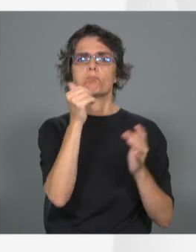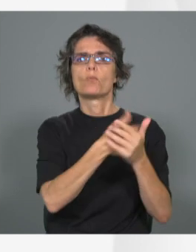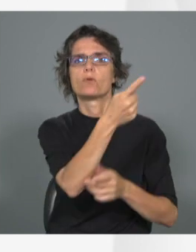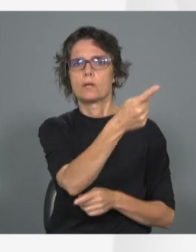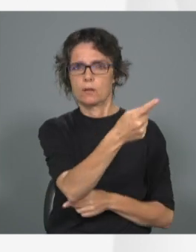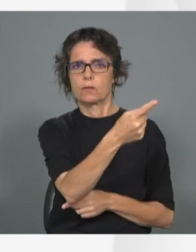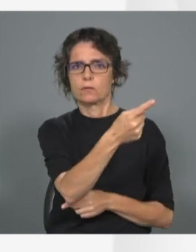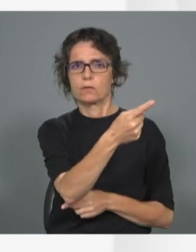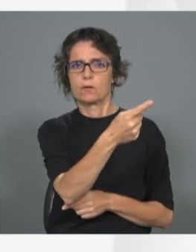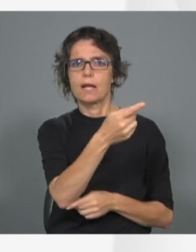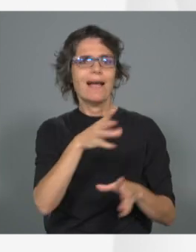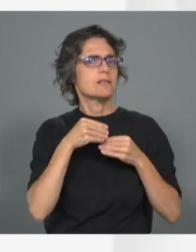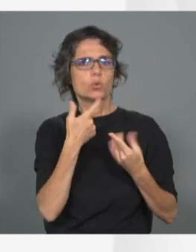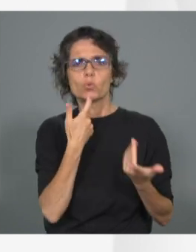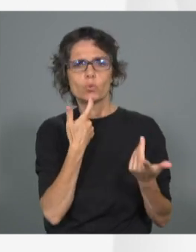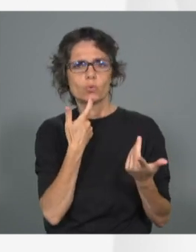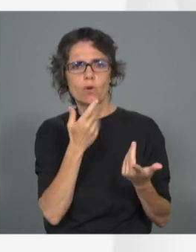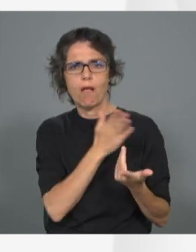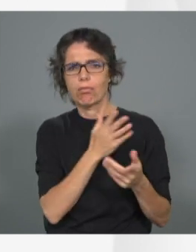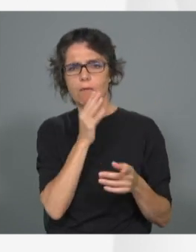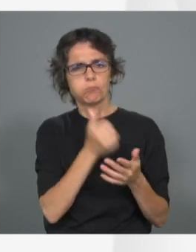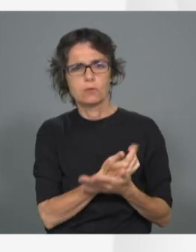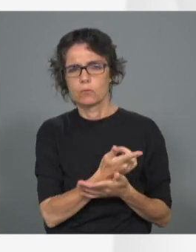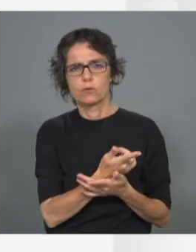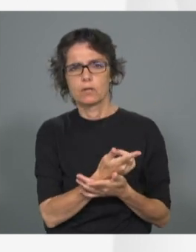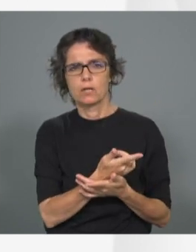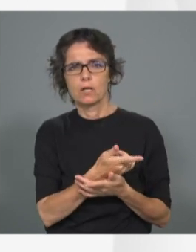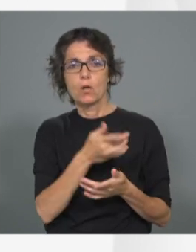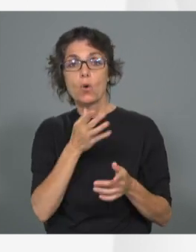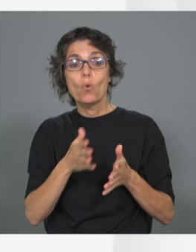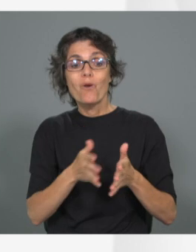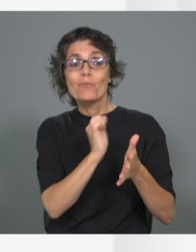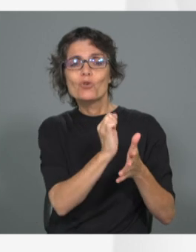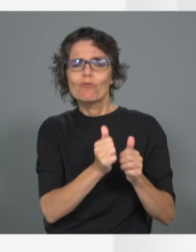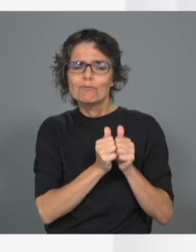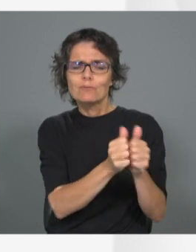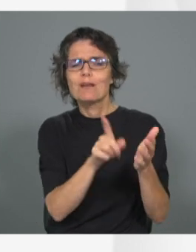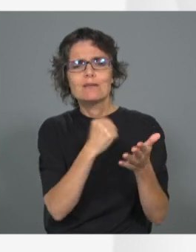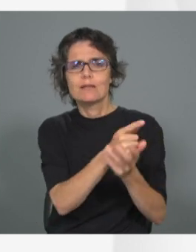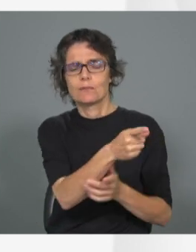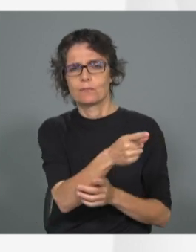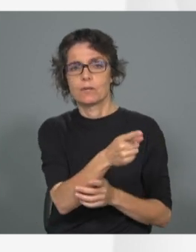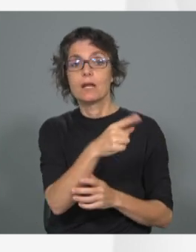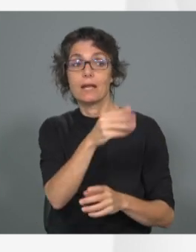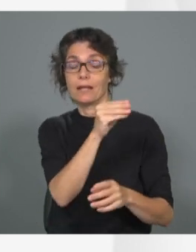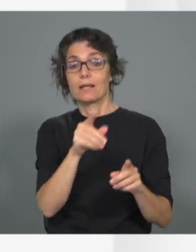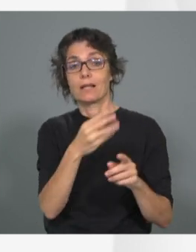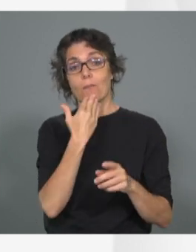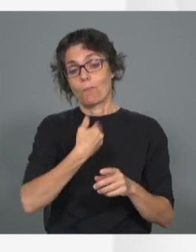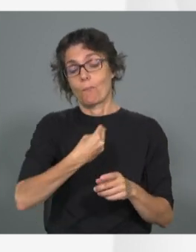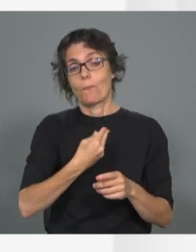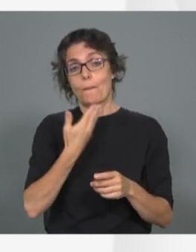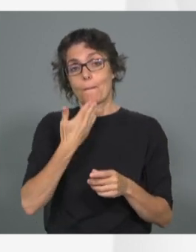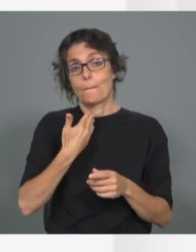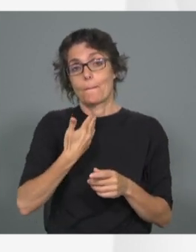situações desagradáveis, que se manteve fiel também no seu caminho, e é isso que nos é pedido. E aceitar aqui o bom